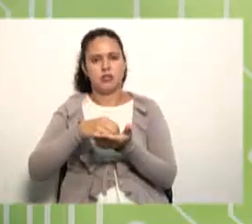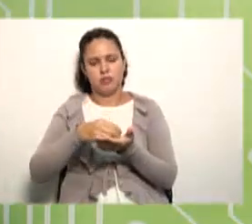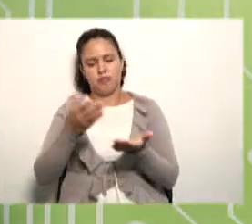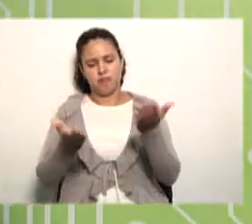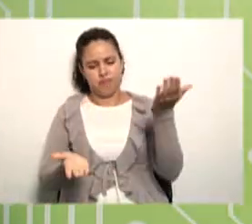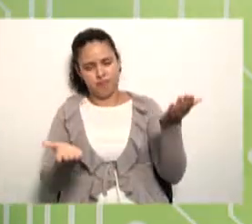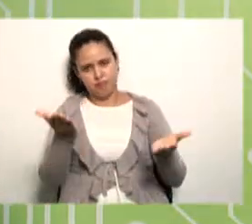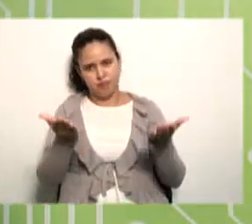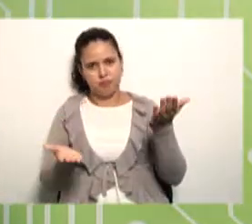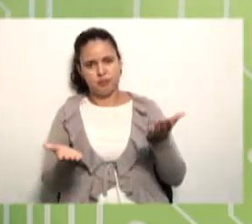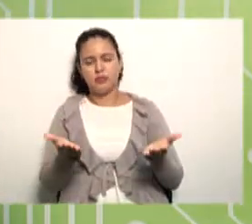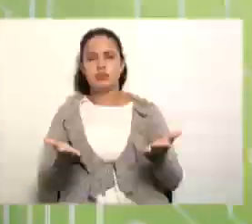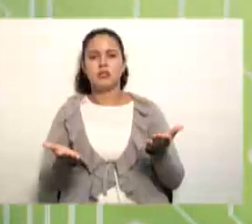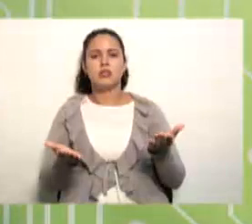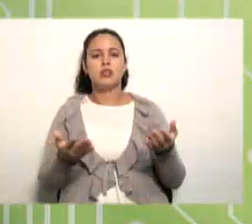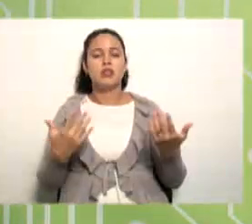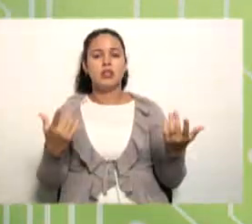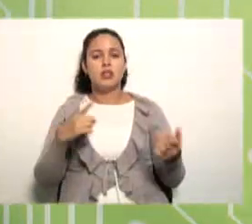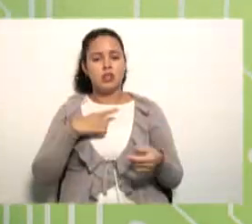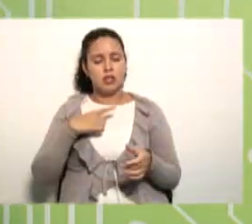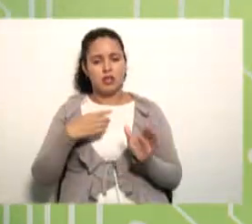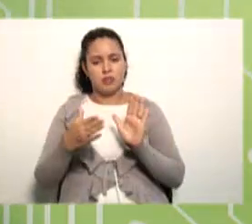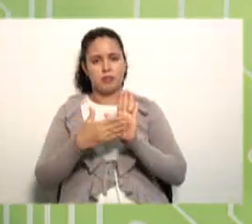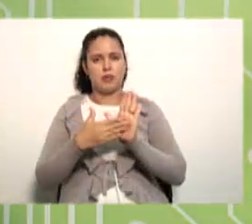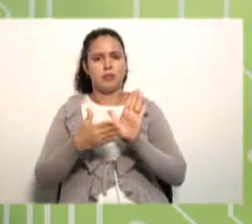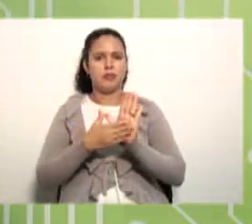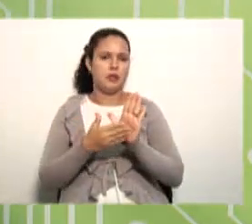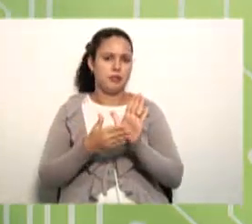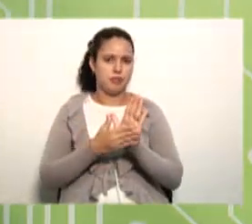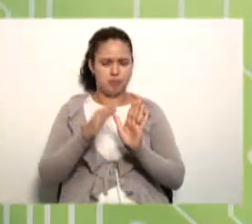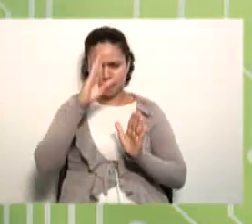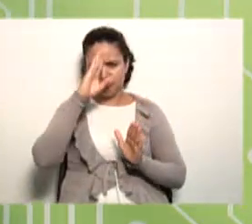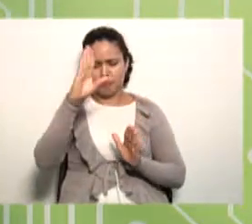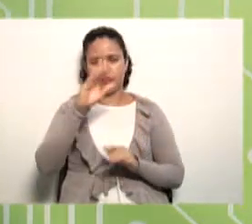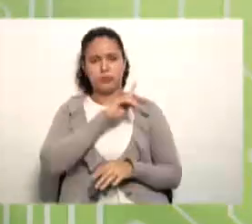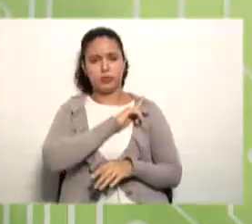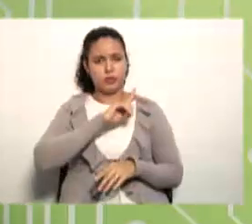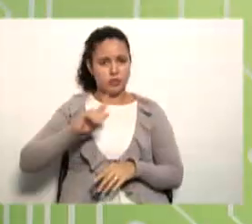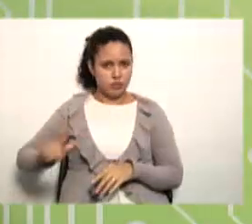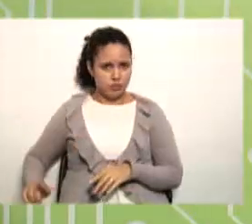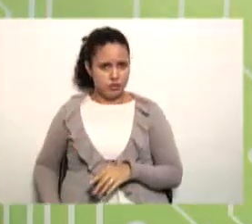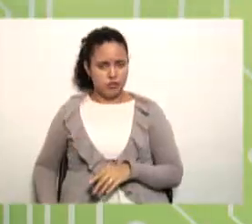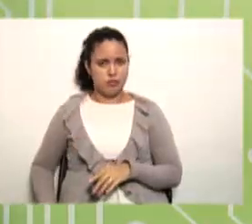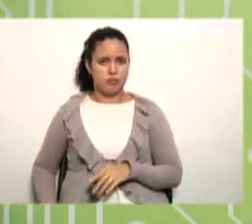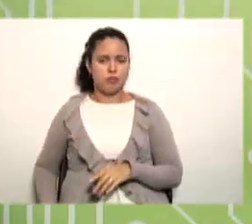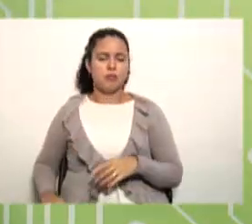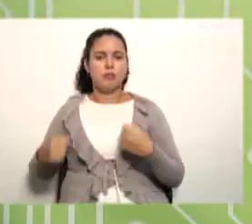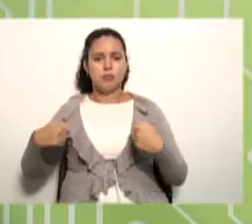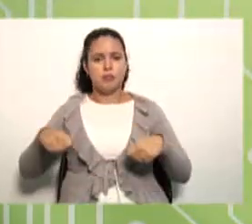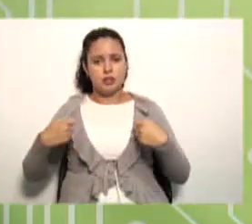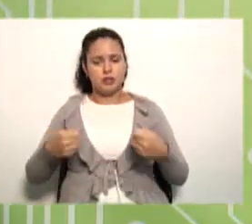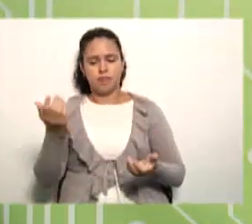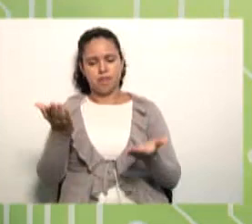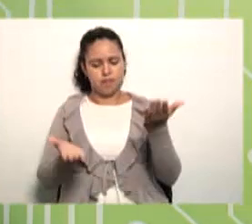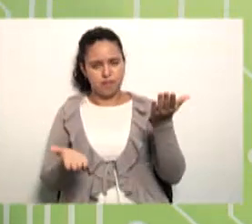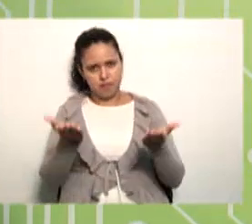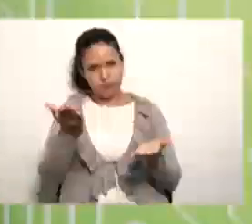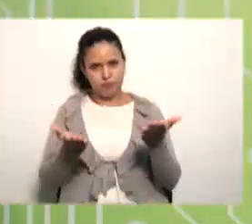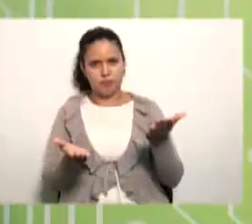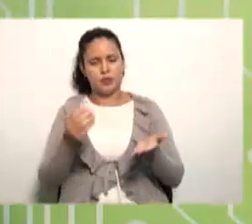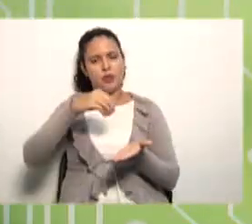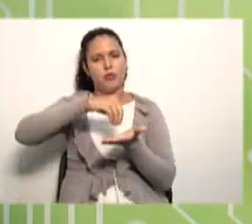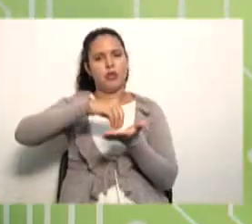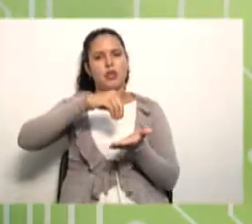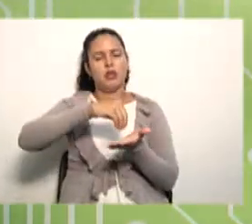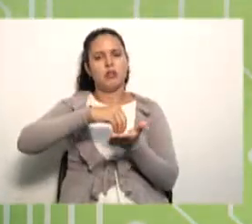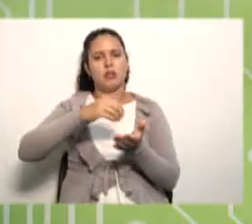nós temos um papel fundamental para o governo, resolver as falhas de mercado. Existem vários tipos de falhas de mercado, a gente vai discutir um